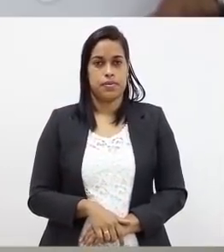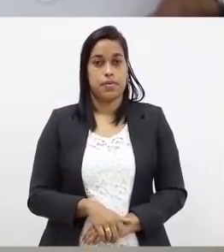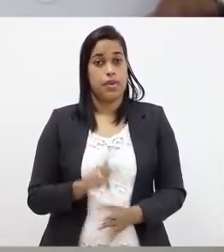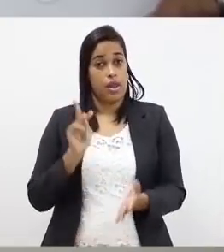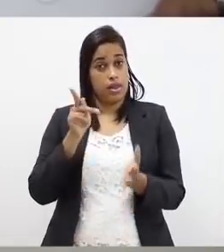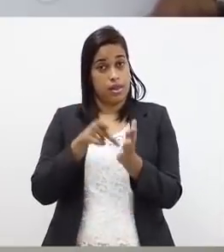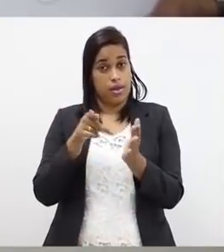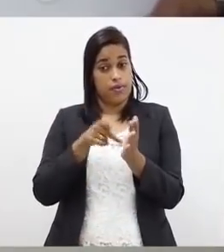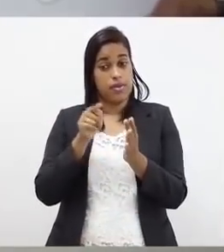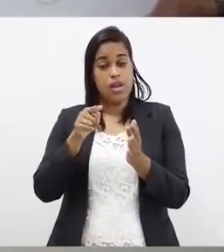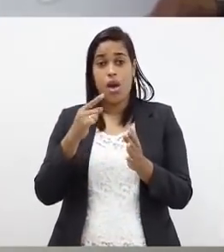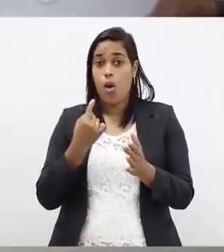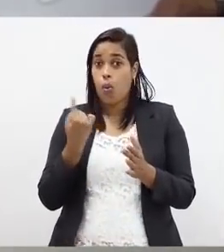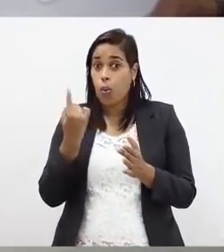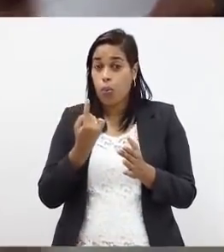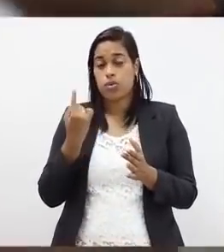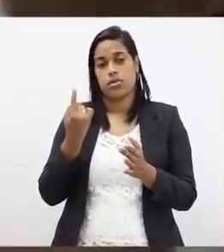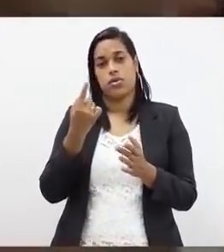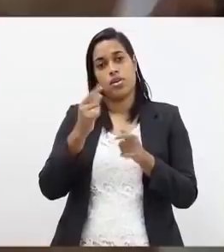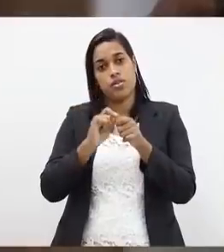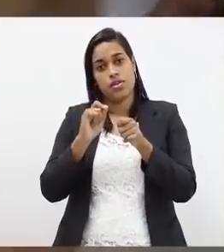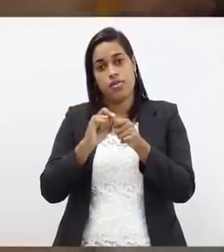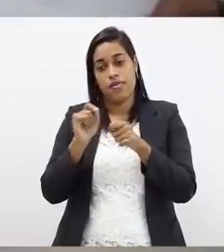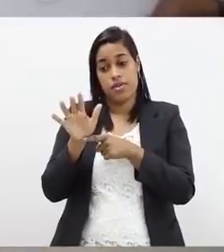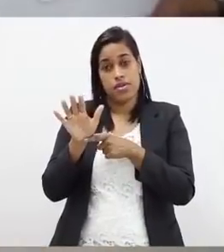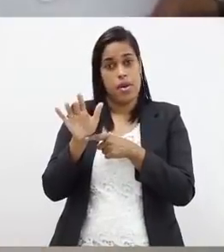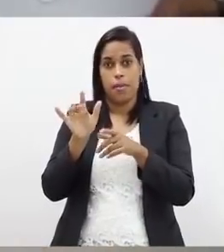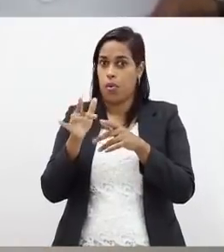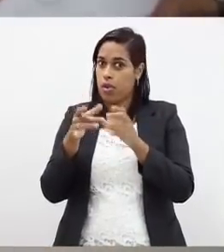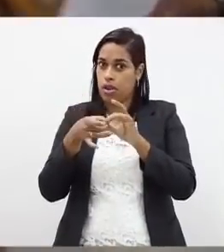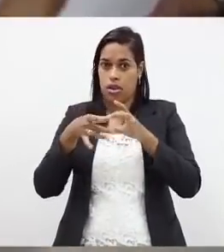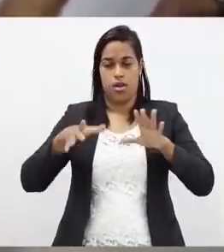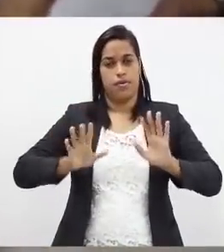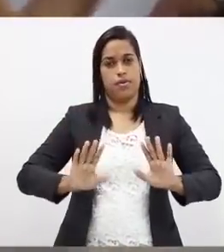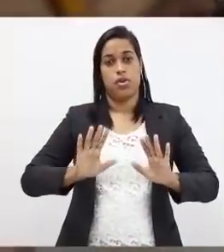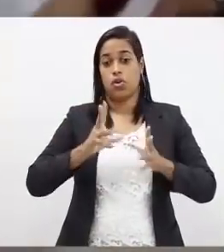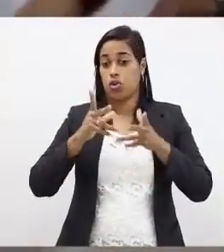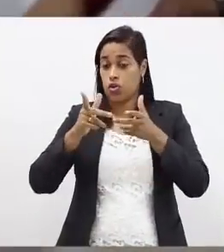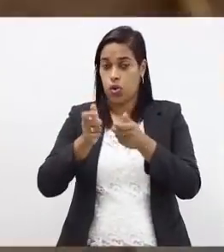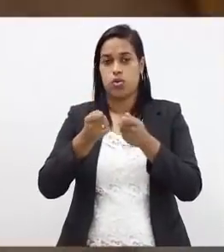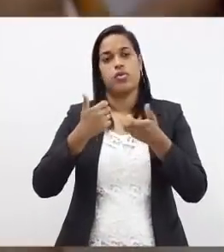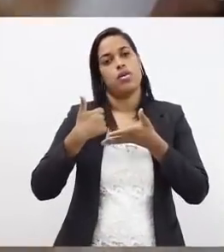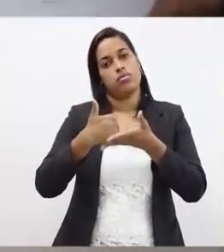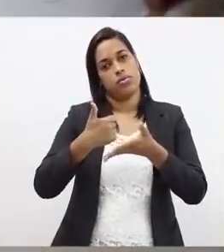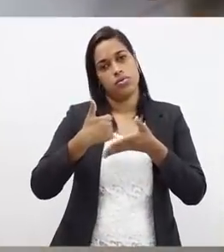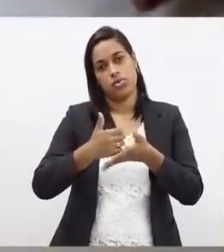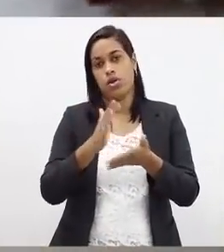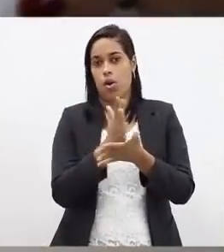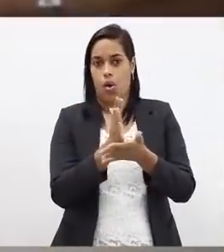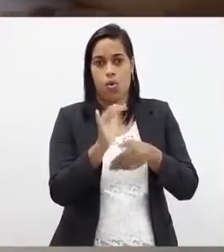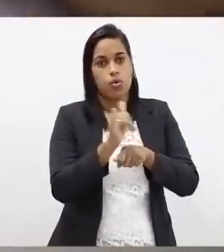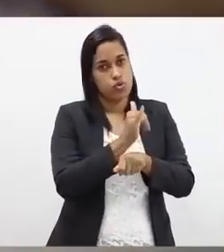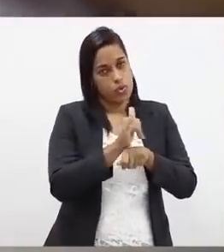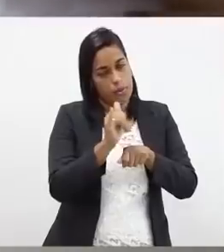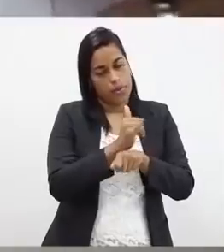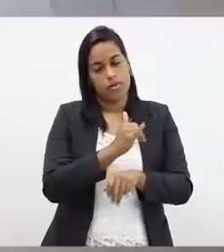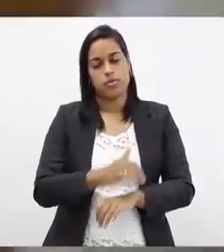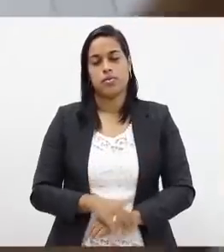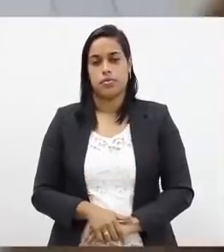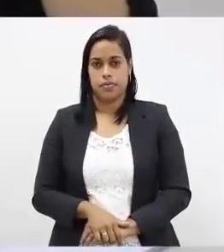Na verdade, esse é o único traçado que a gente vai fazer à mão livre. Todos os outros traçados vão ser feitos com auxílio de instrumento.